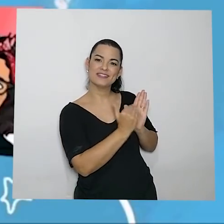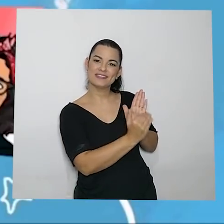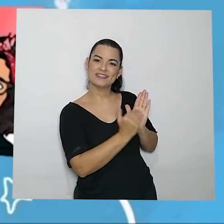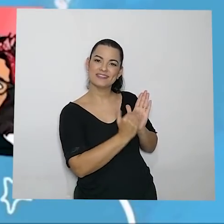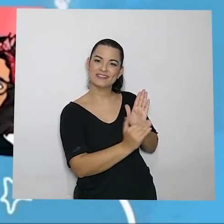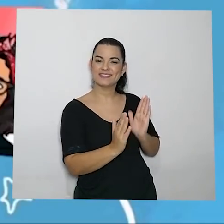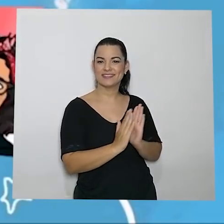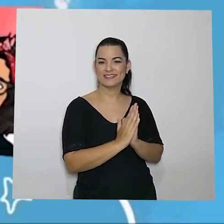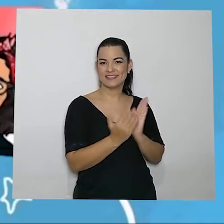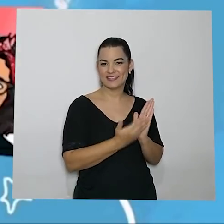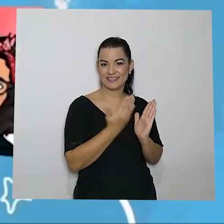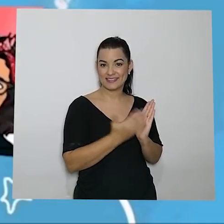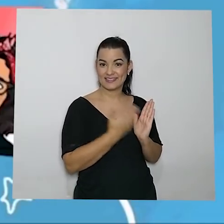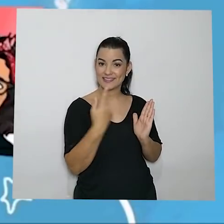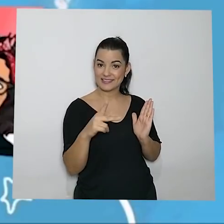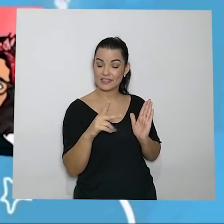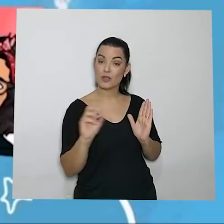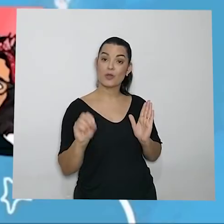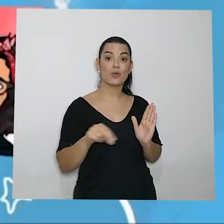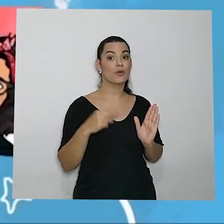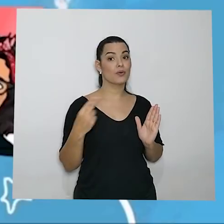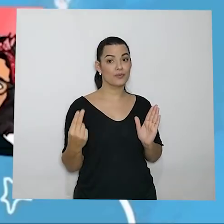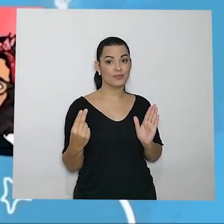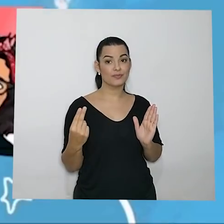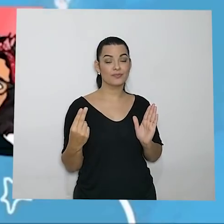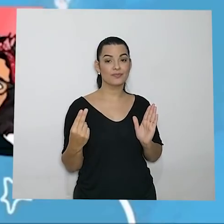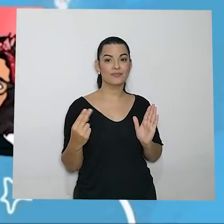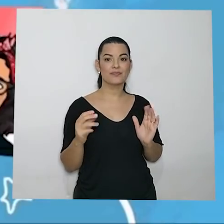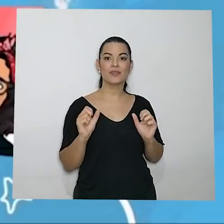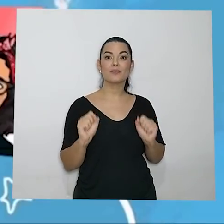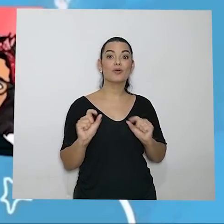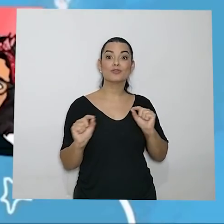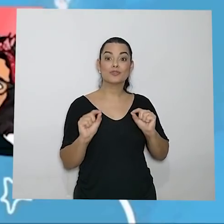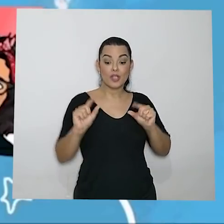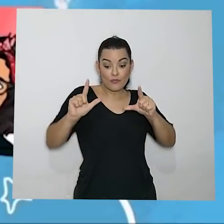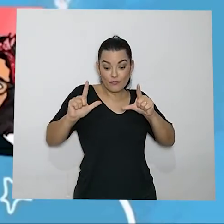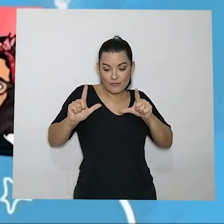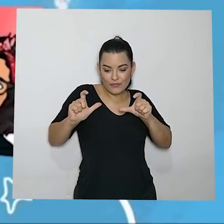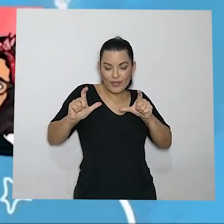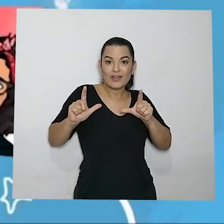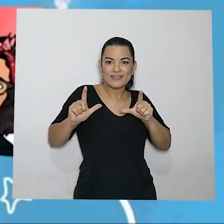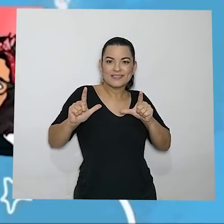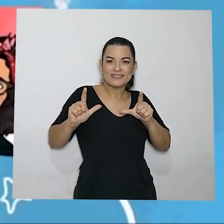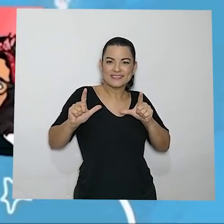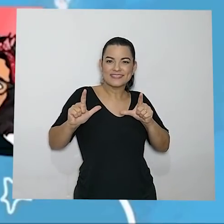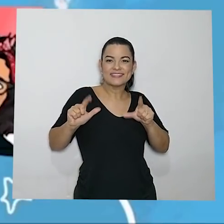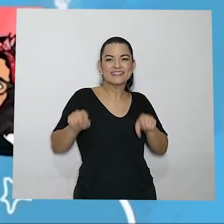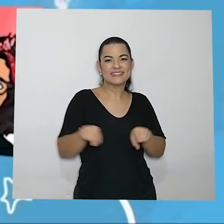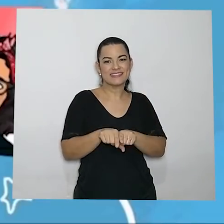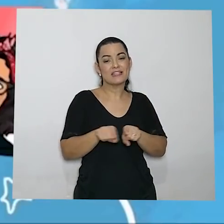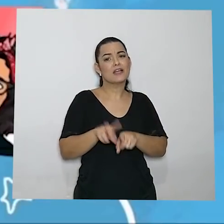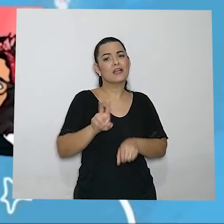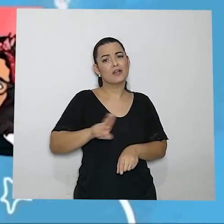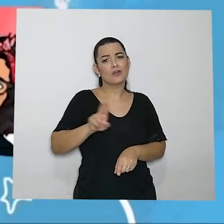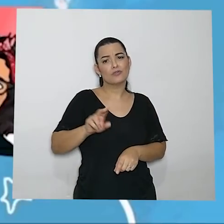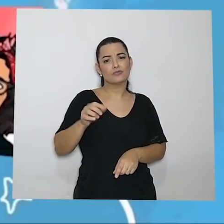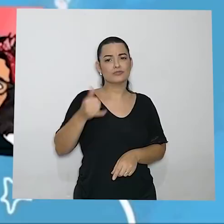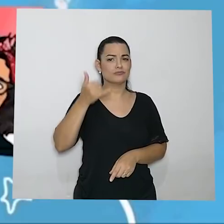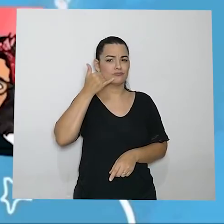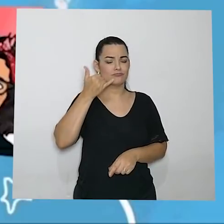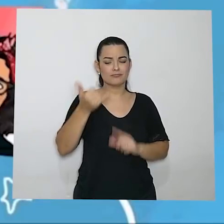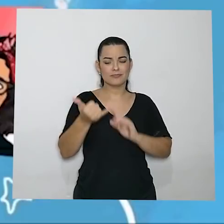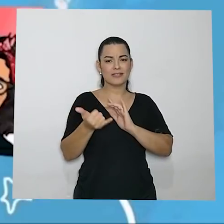em seu caderno ou pode também tirar uma foto utilizando o celular se